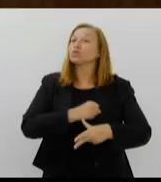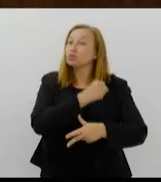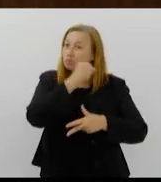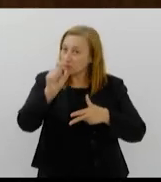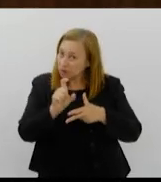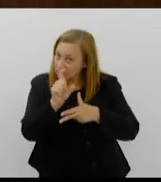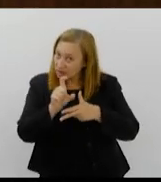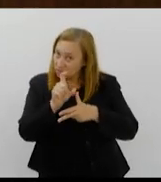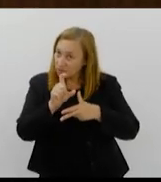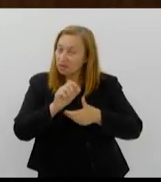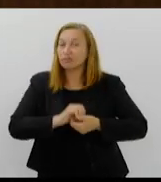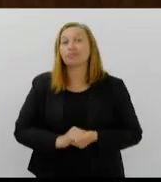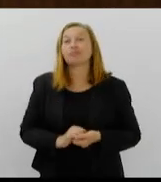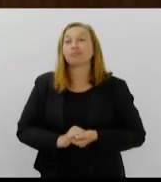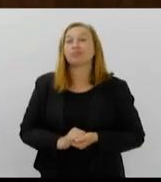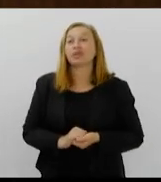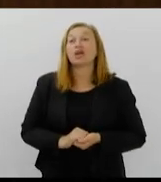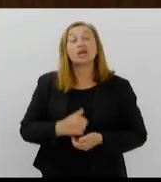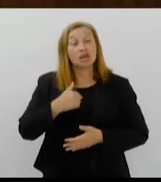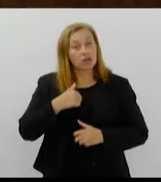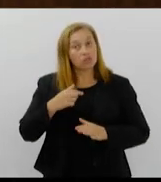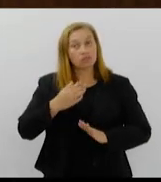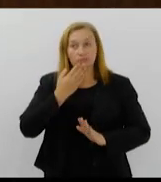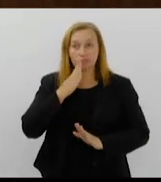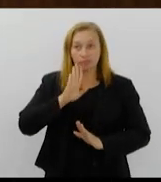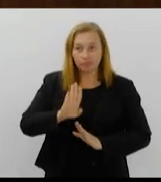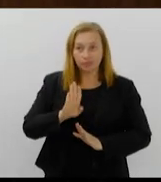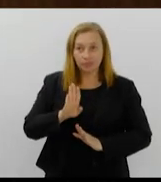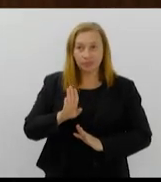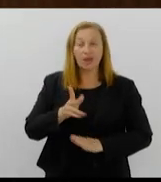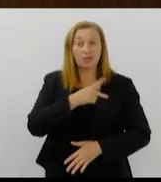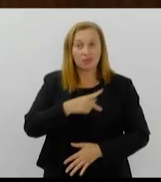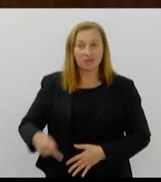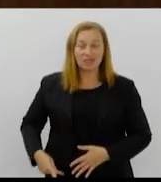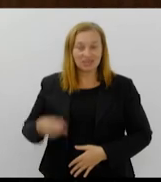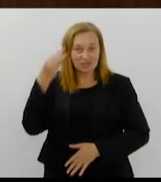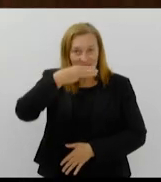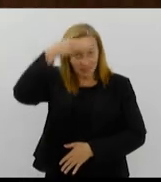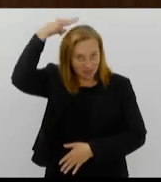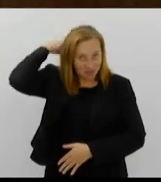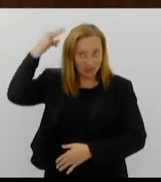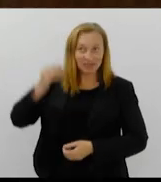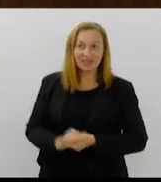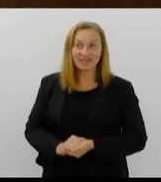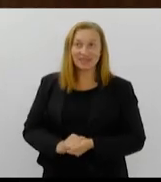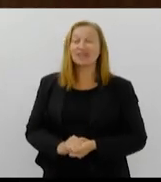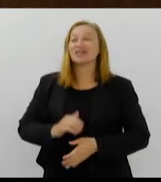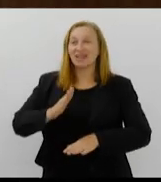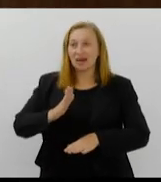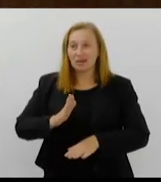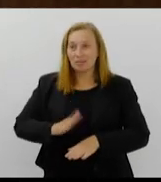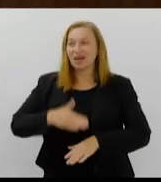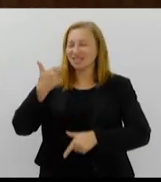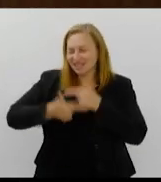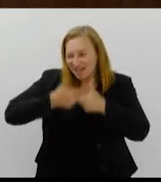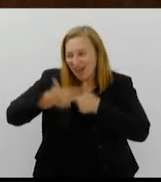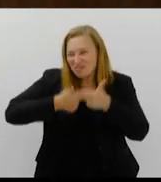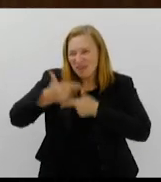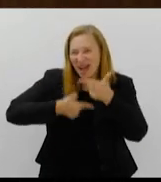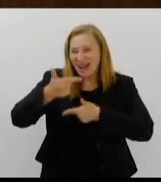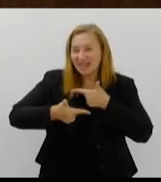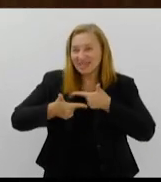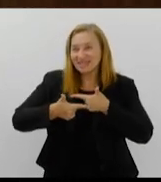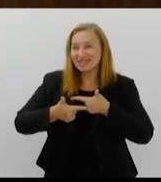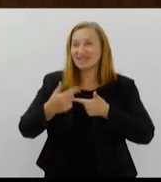Executivo. E eu prometo ao nosso presidente Márcio Pacheco dá muito trabalho a ele e à